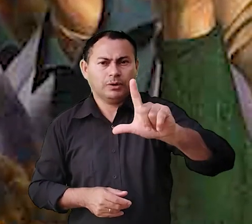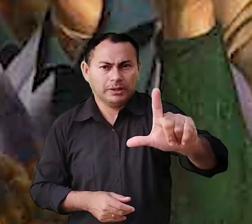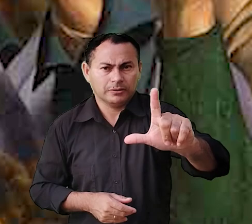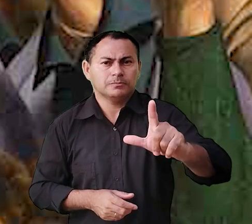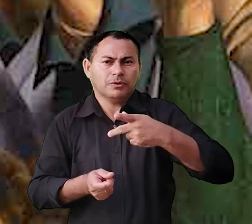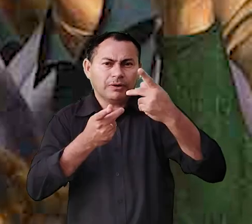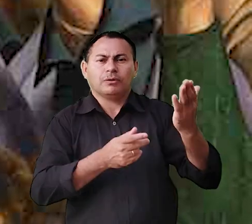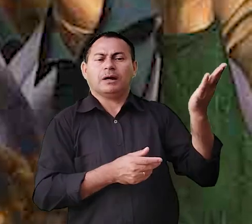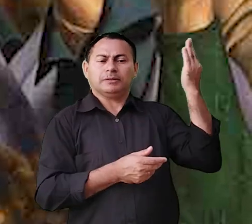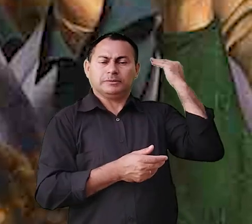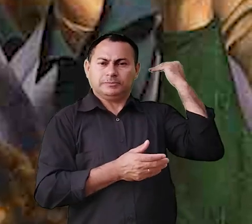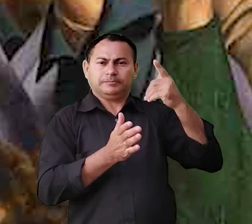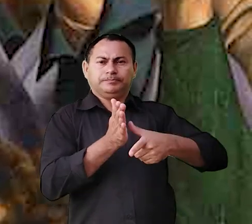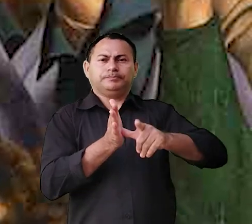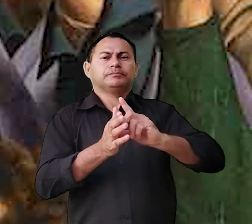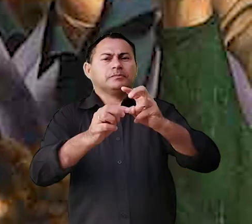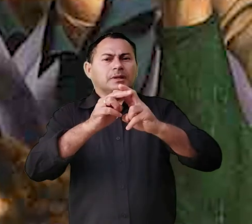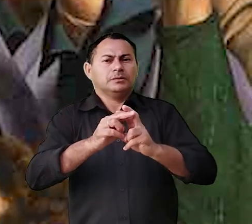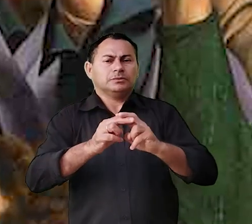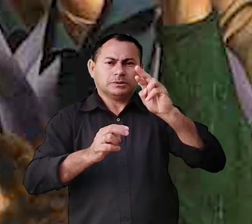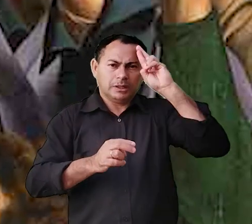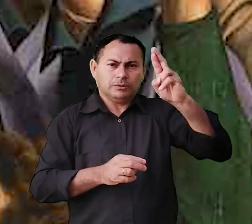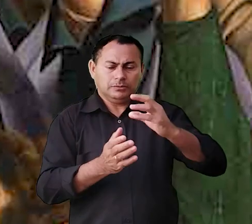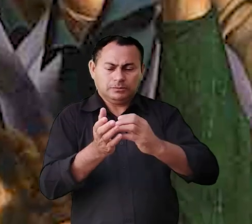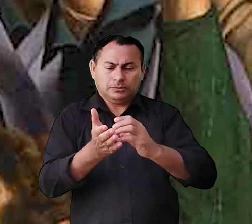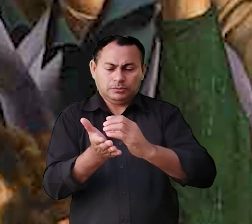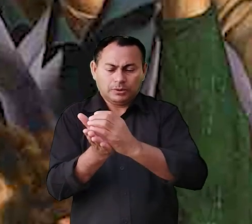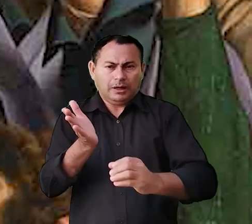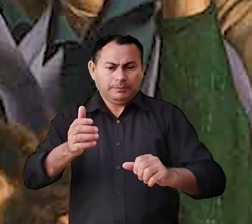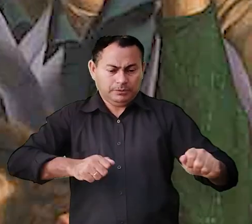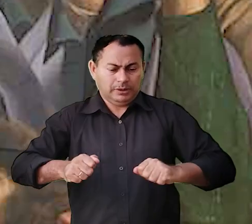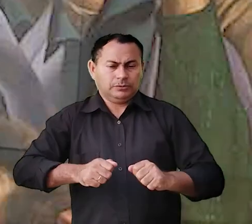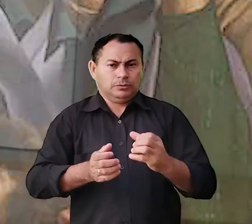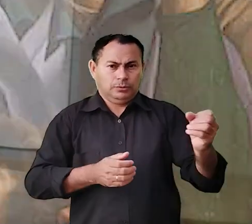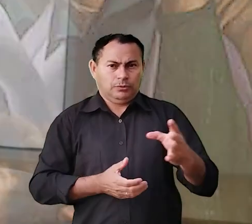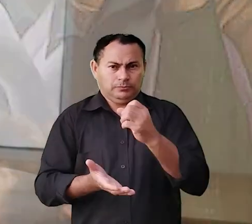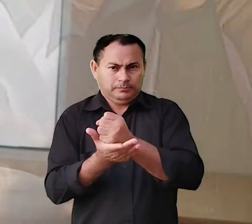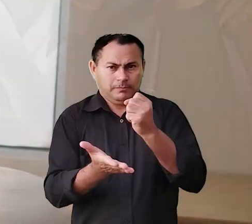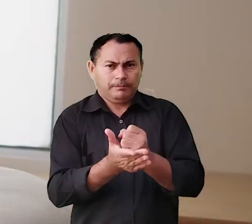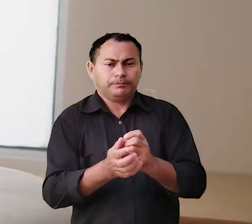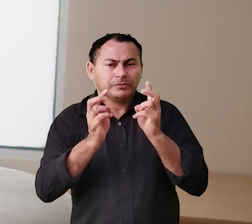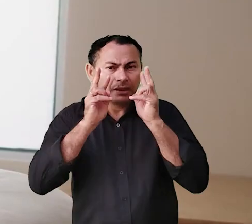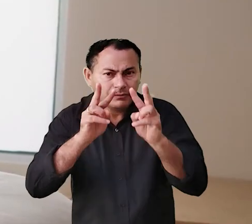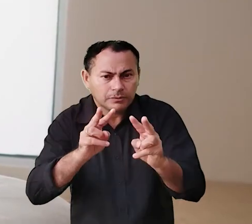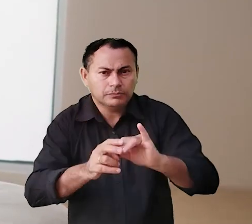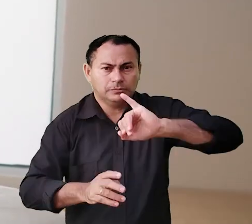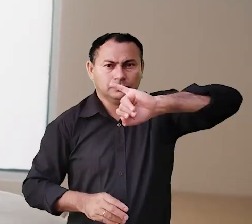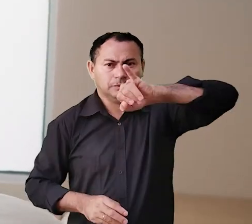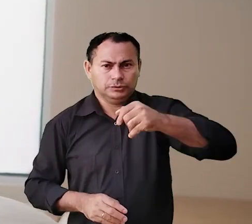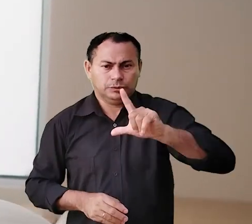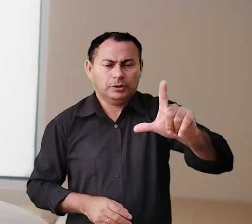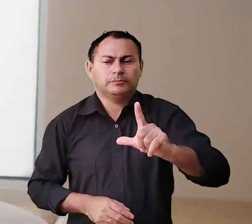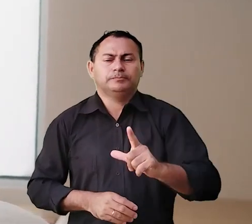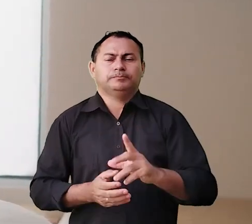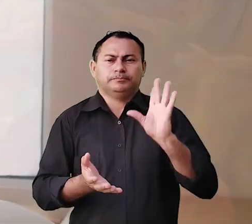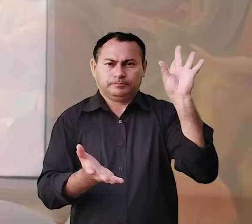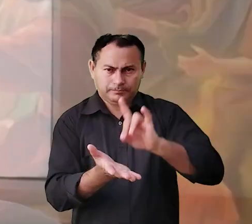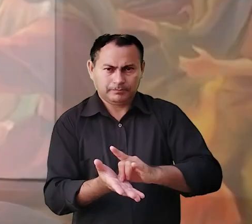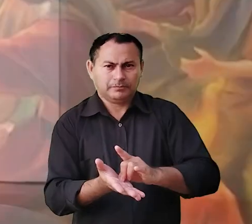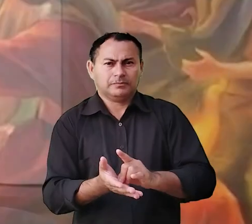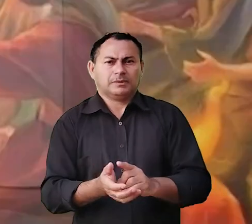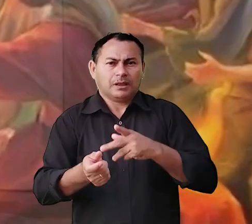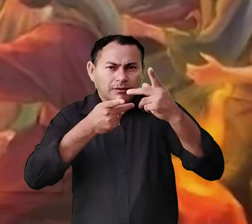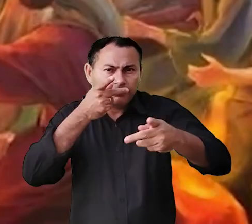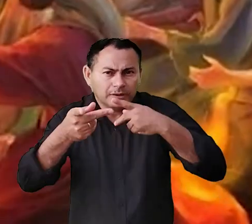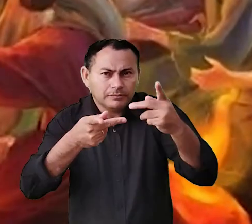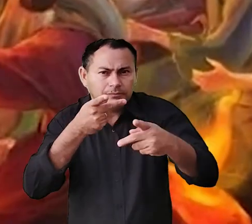profeta Joel. Por isso, através do 2º capítulo de Atos do Novo Testamento, verificamos que Joel